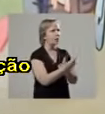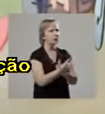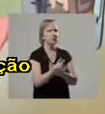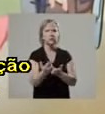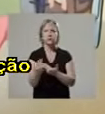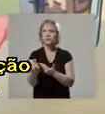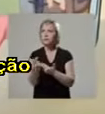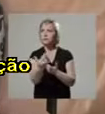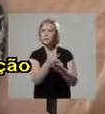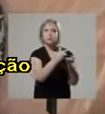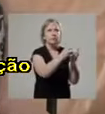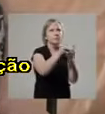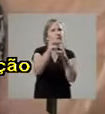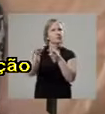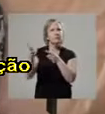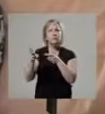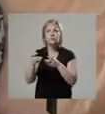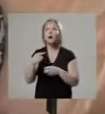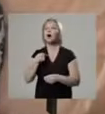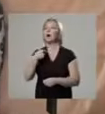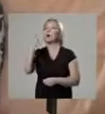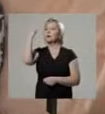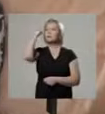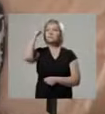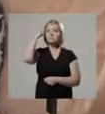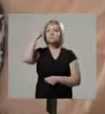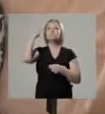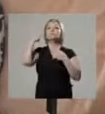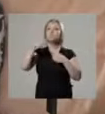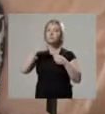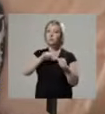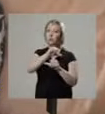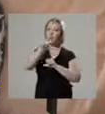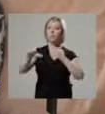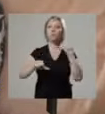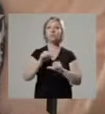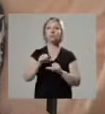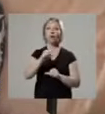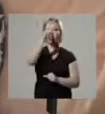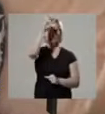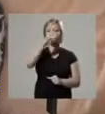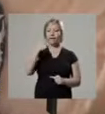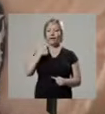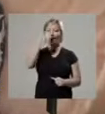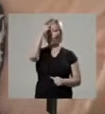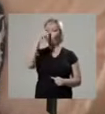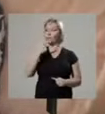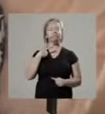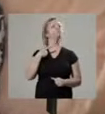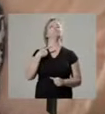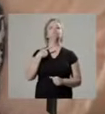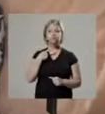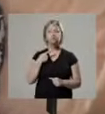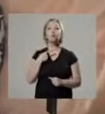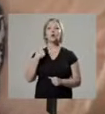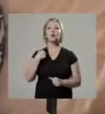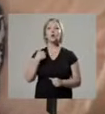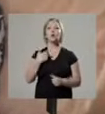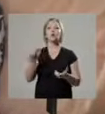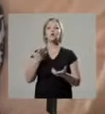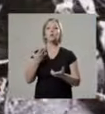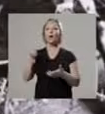entender essa situação social mais ampla, né, a questão da deficiência tomou uma dimensão coletiva e